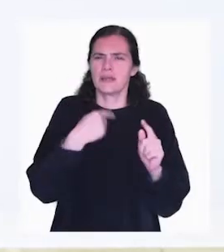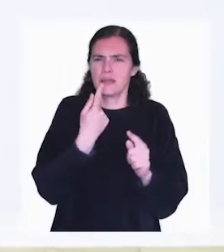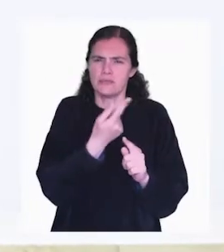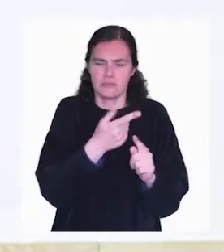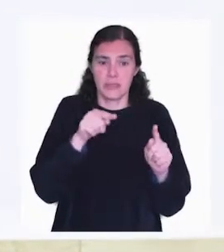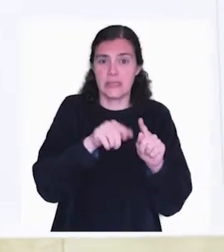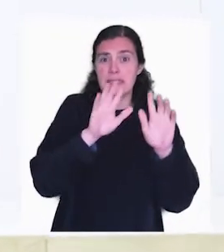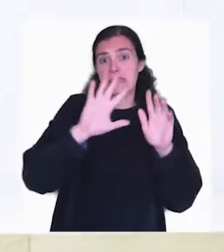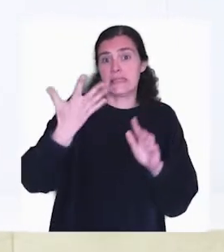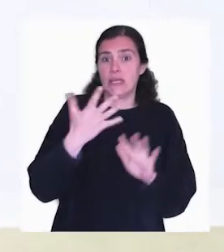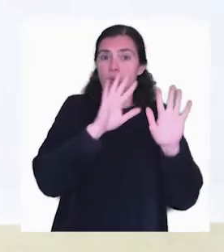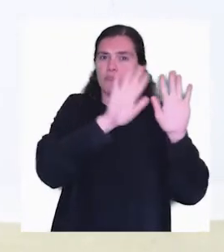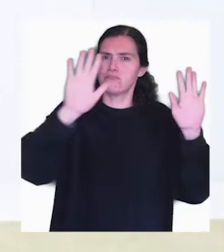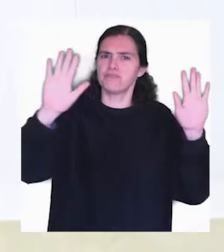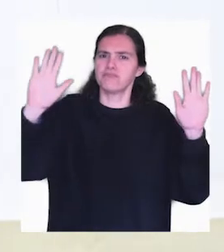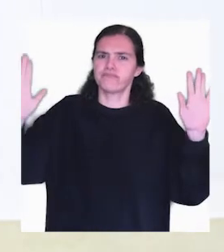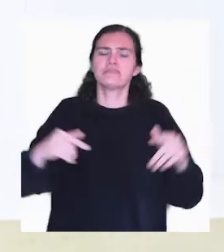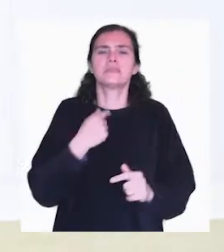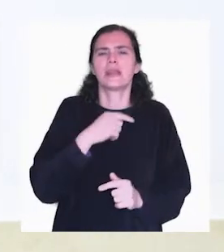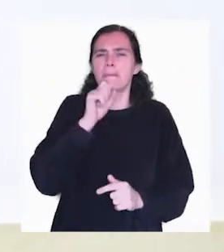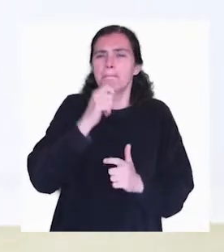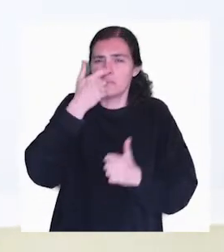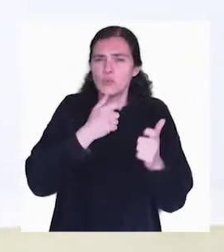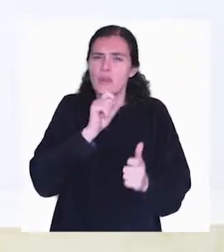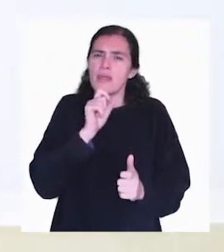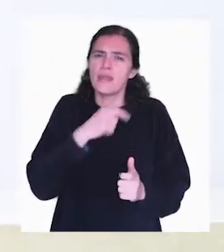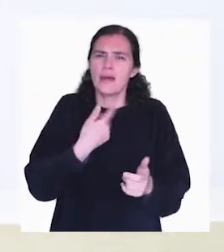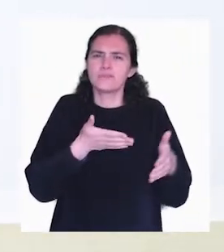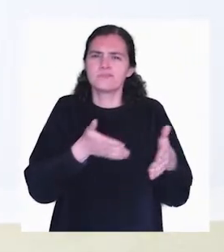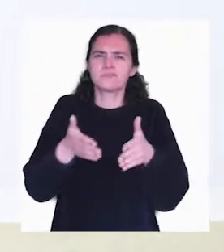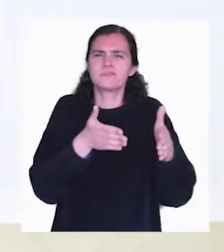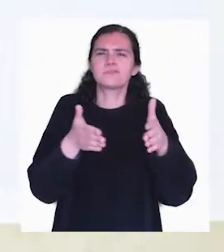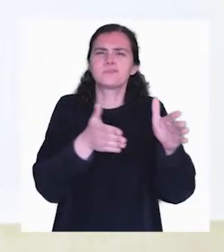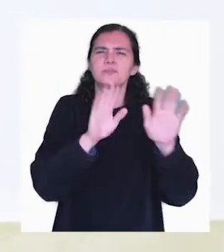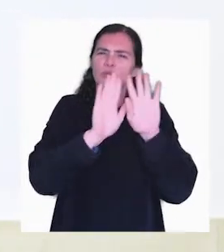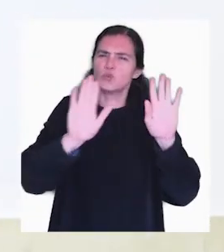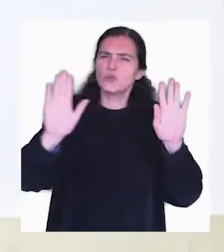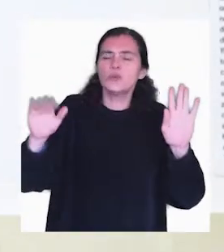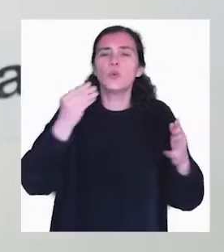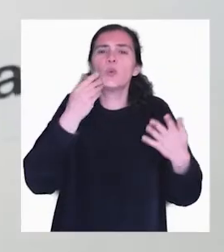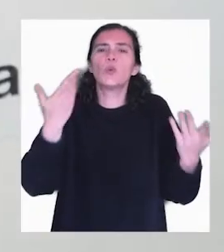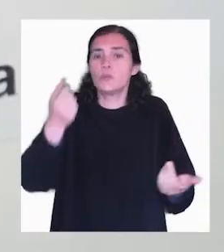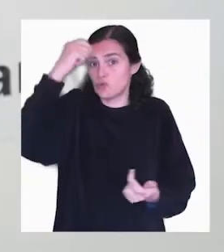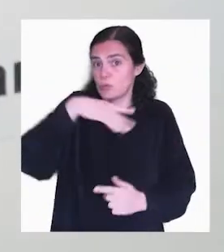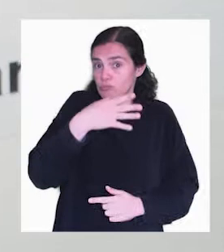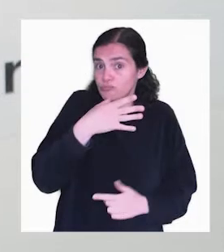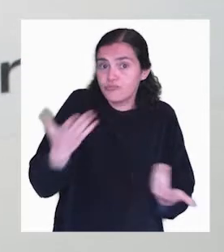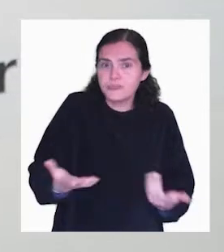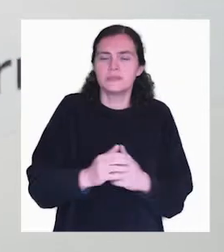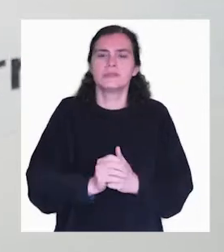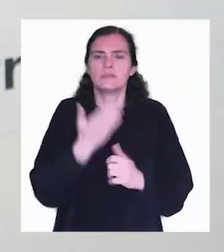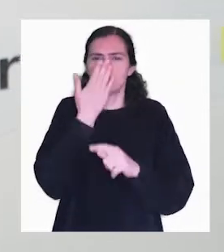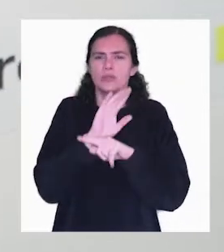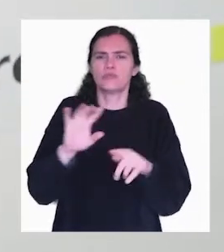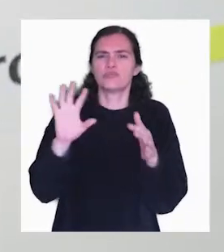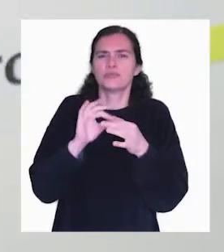5 painéis e possibilitando às pessoas um percurso pela exposição através destas narrativas. Por exemplo, a questão